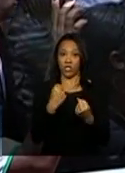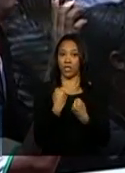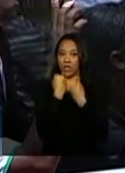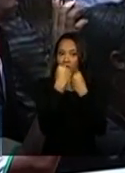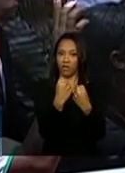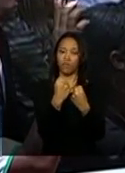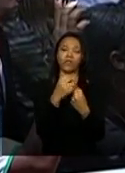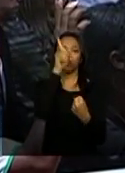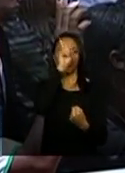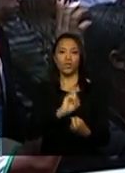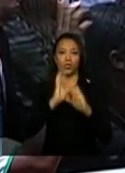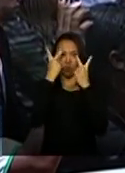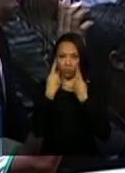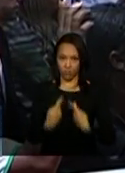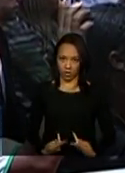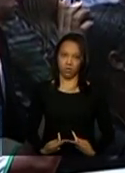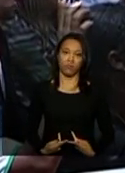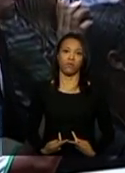para a população